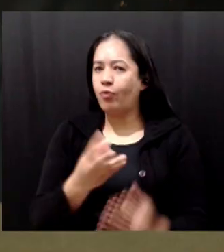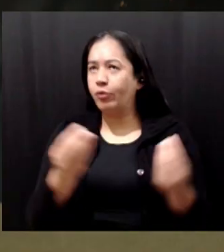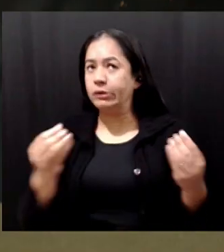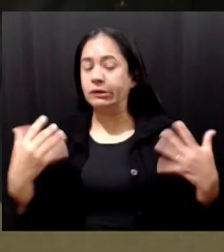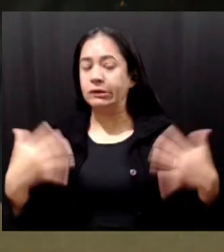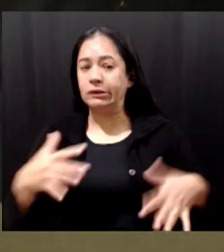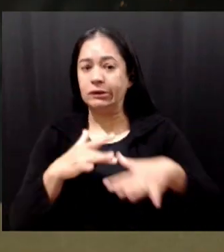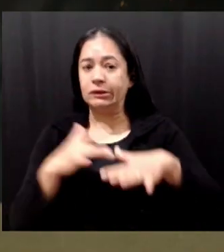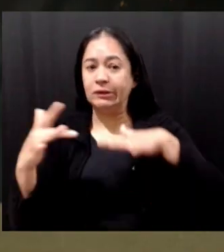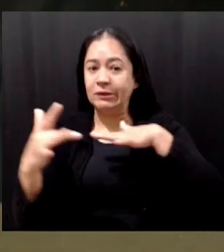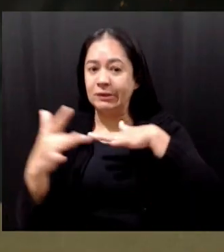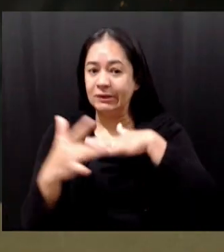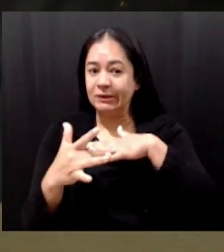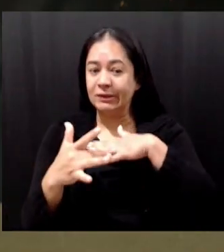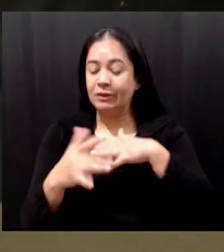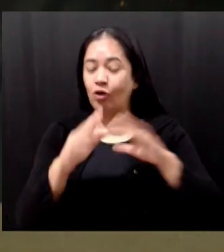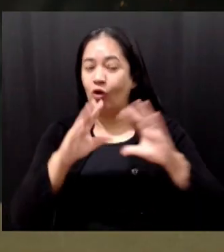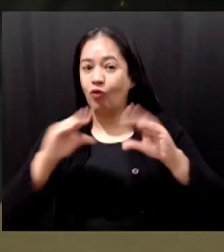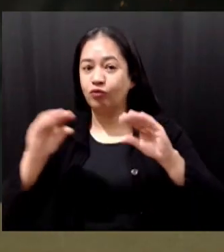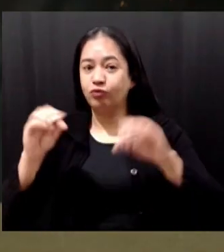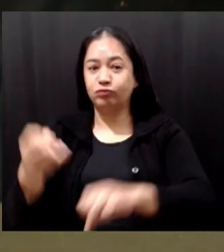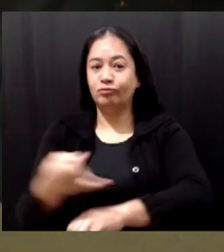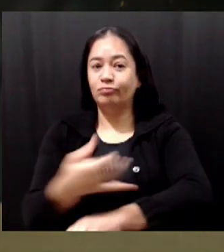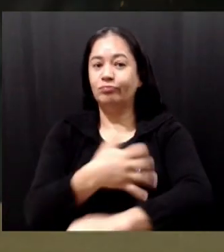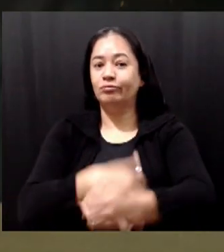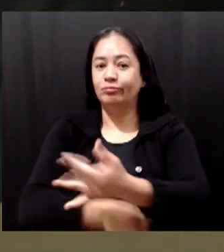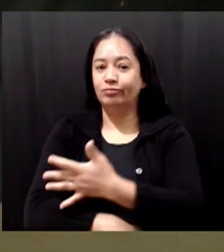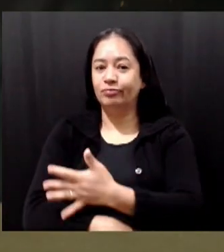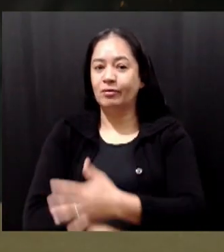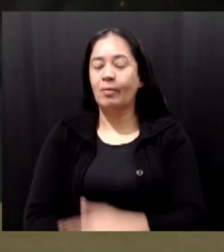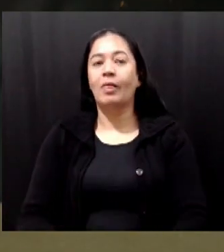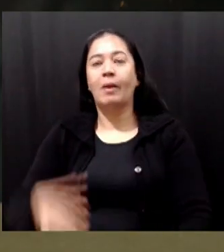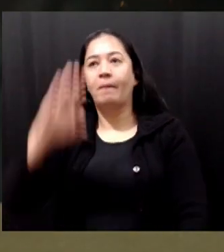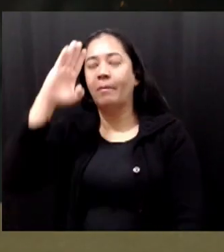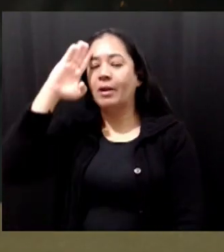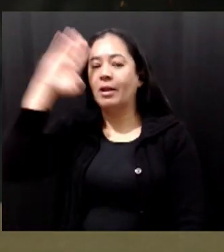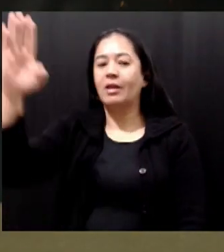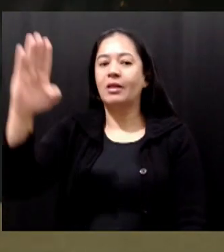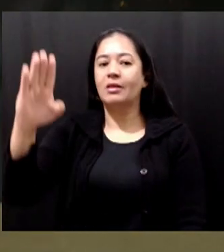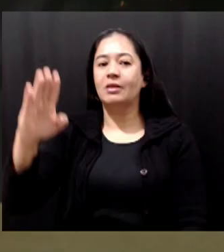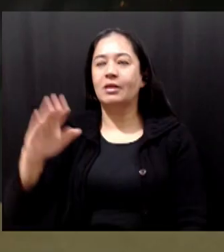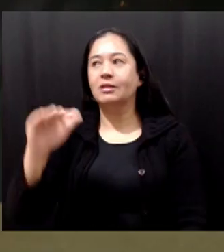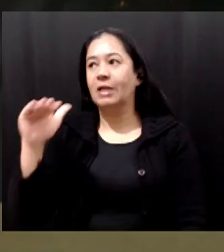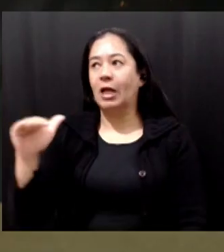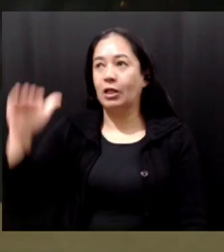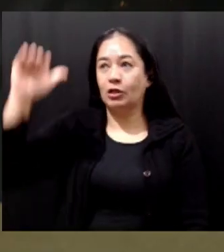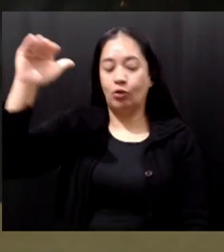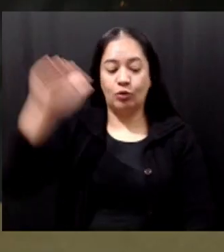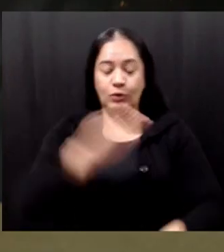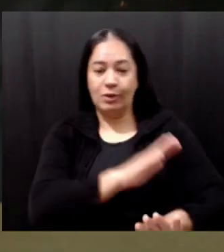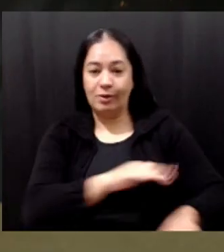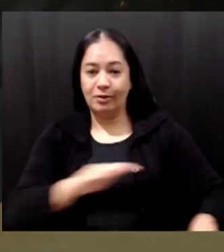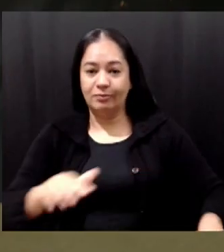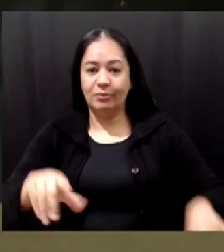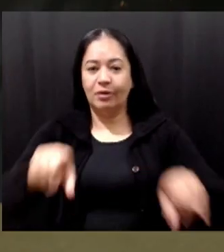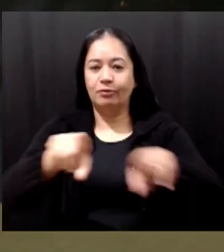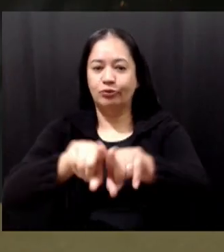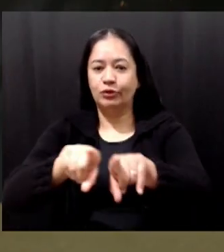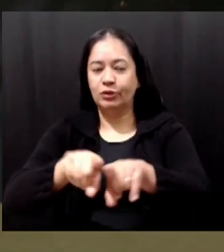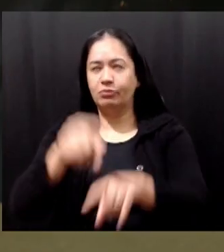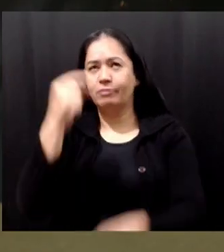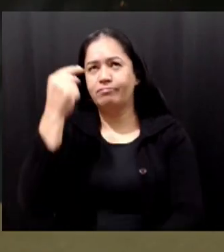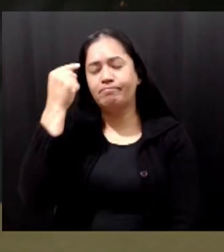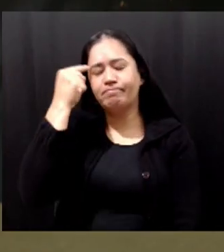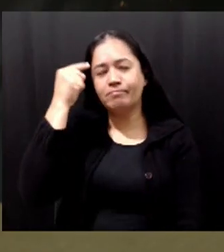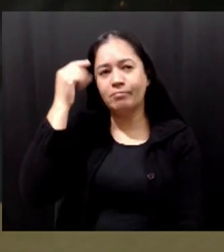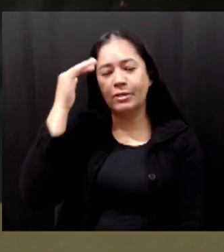no bem-estar emocional, especialmente entre adultos e crianças, e também vamos refletir sobre os limites entre